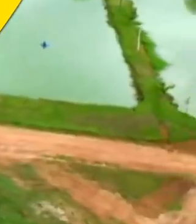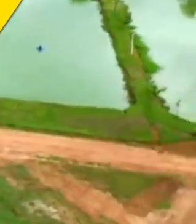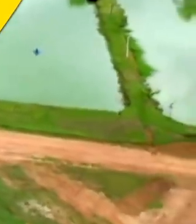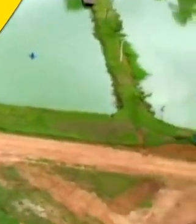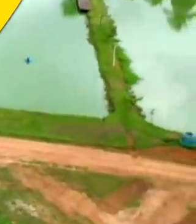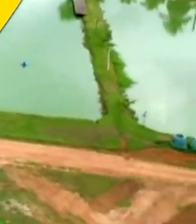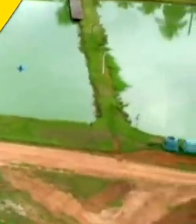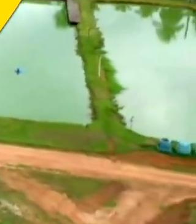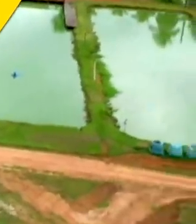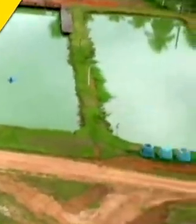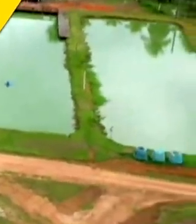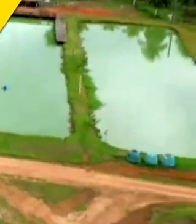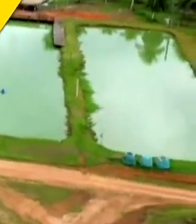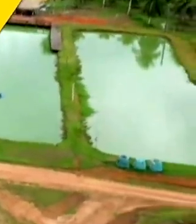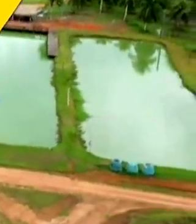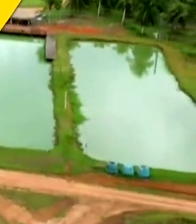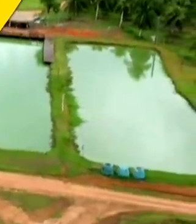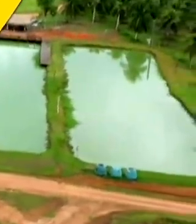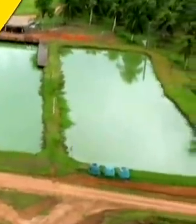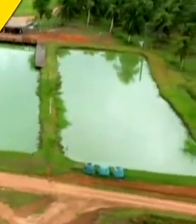Legendas Pedro Negri